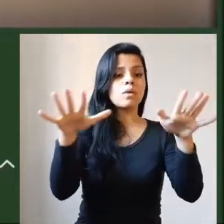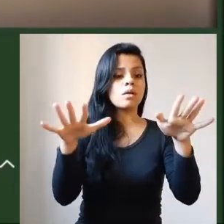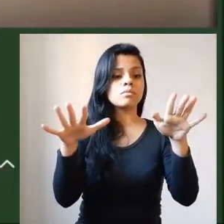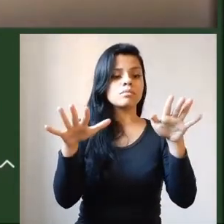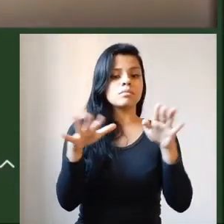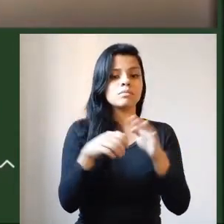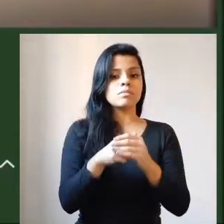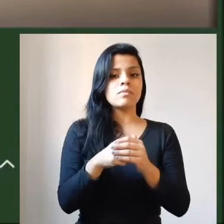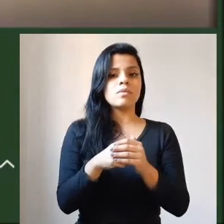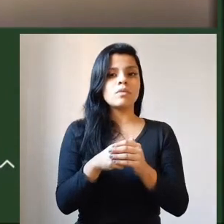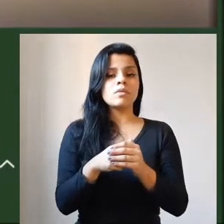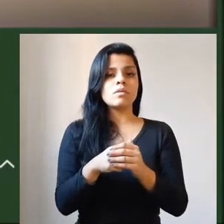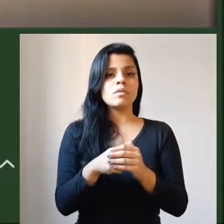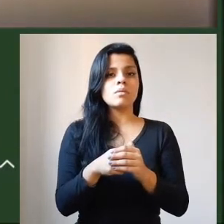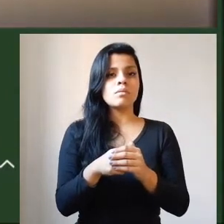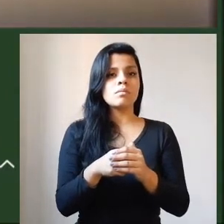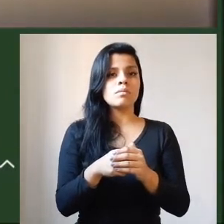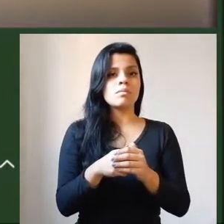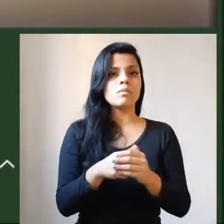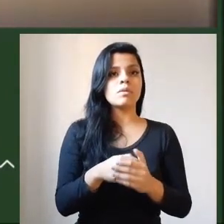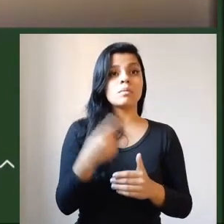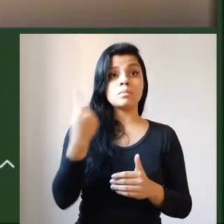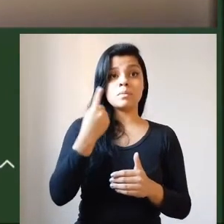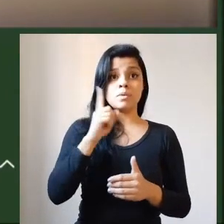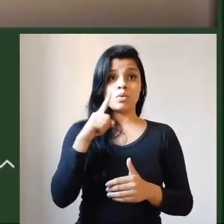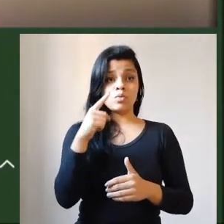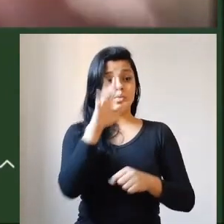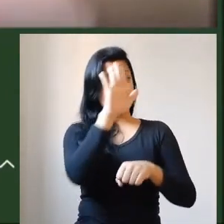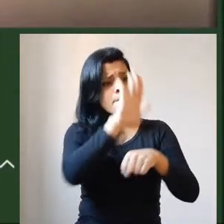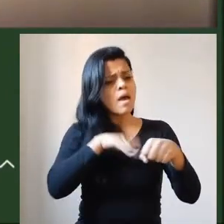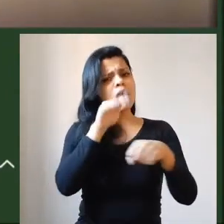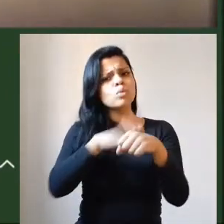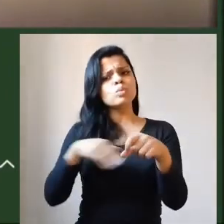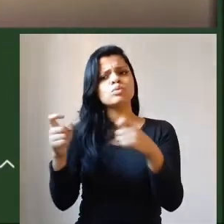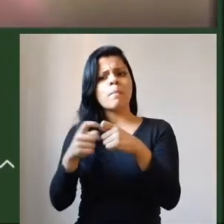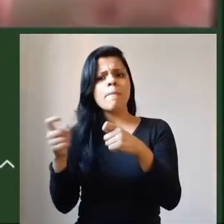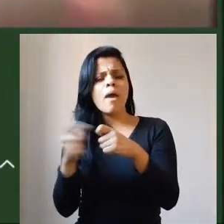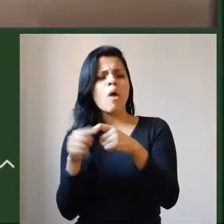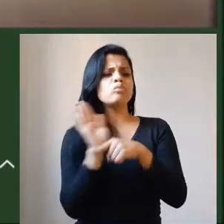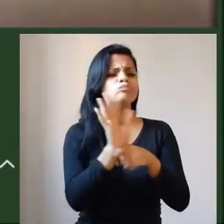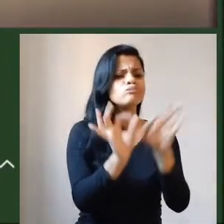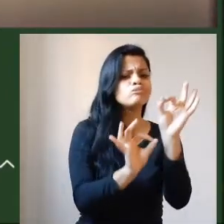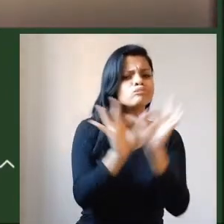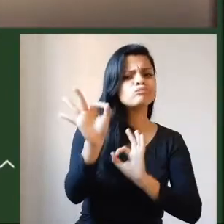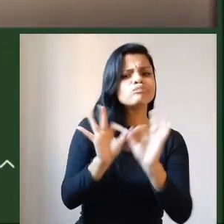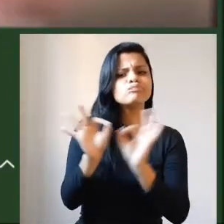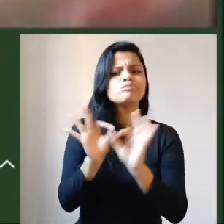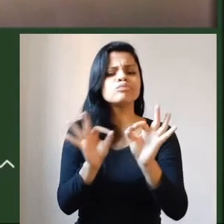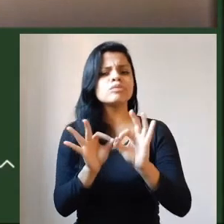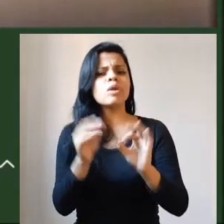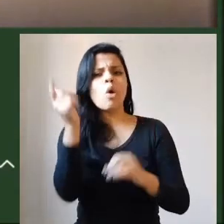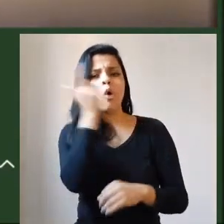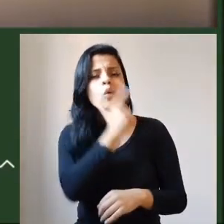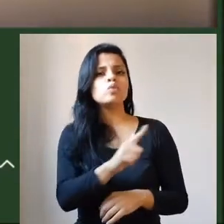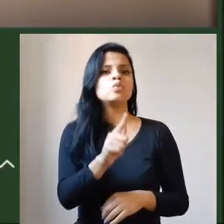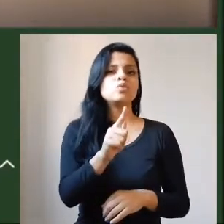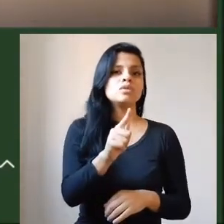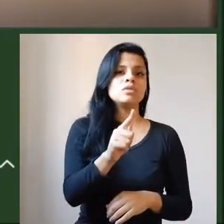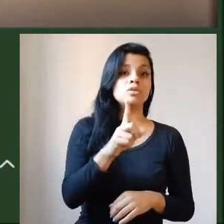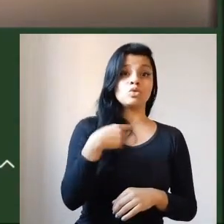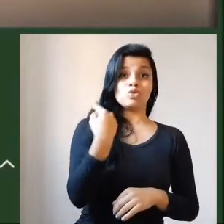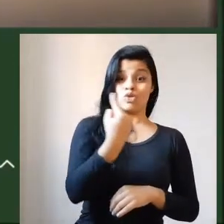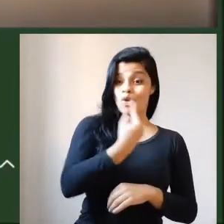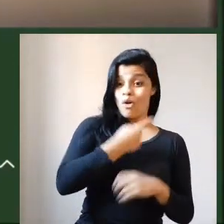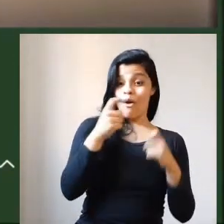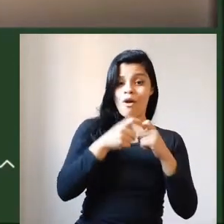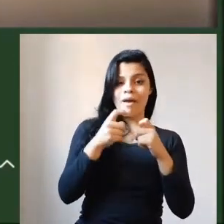para ajudar, para desenvolver, nosso rendimento aumenta, nossa produtividade aumenta, nossa disposição aumenta.